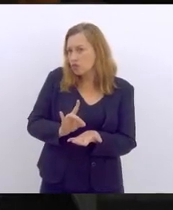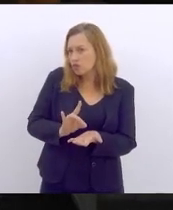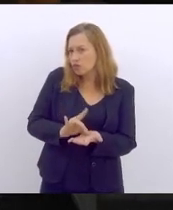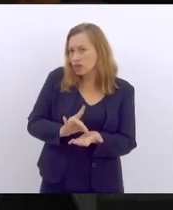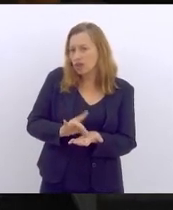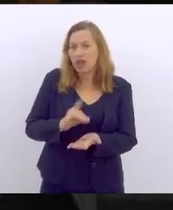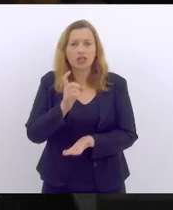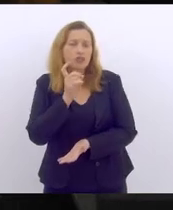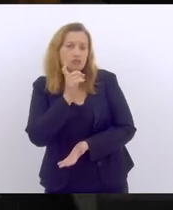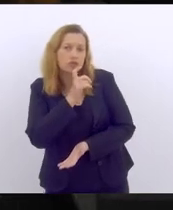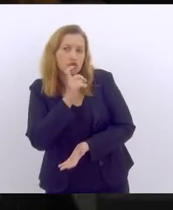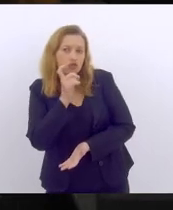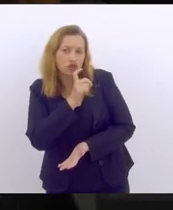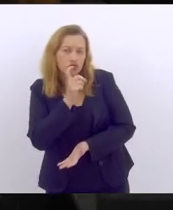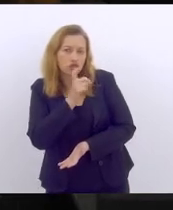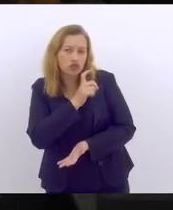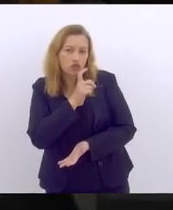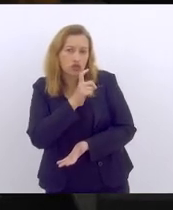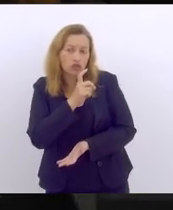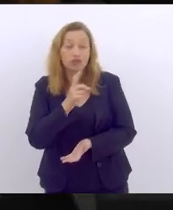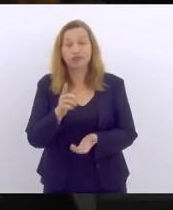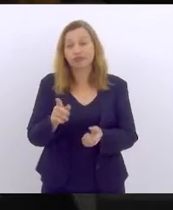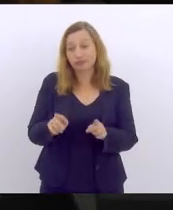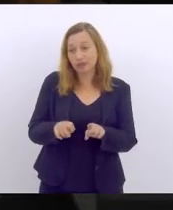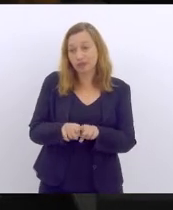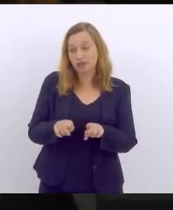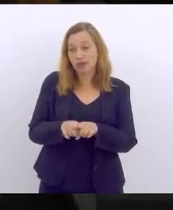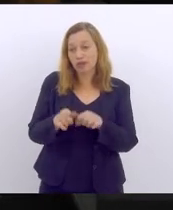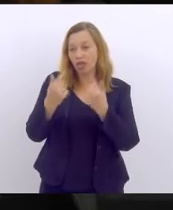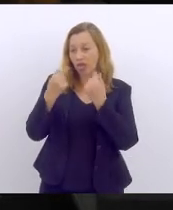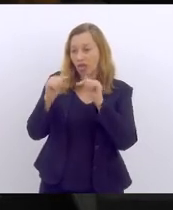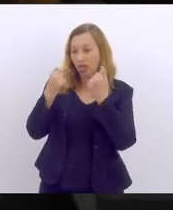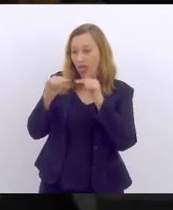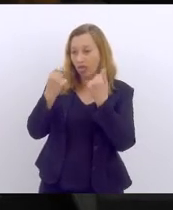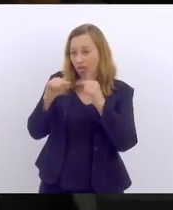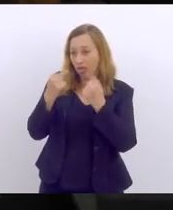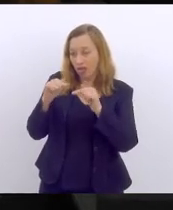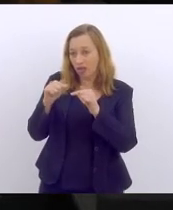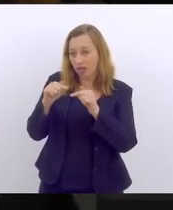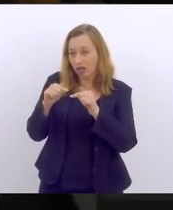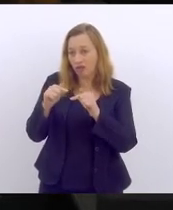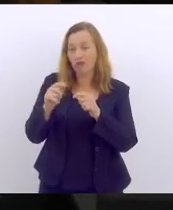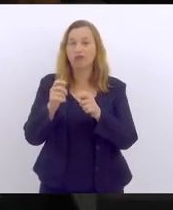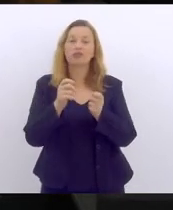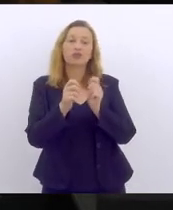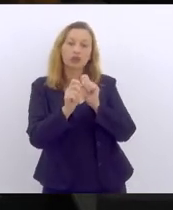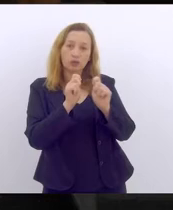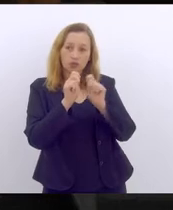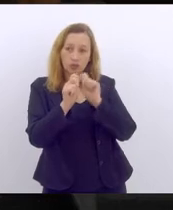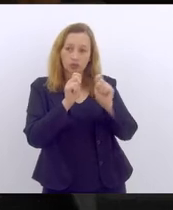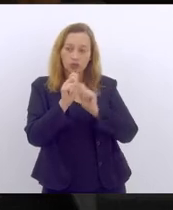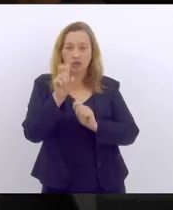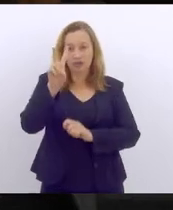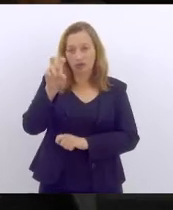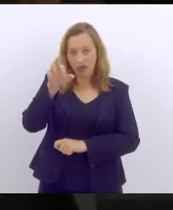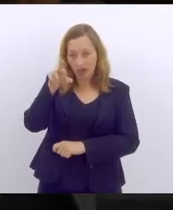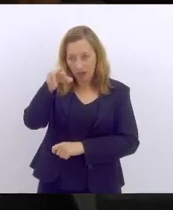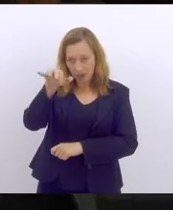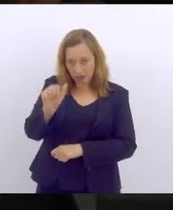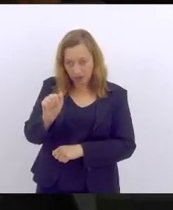mentiras e verbalmente produzindo agressões a jornalista Vera